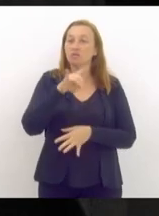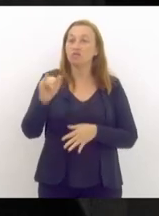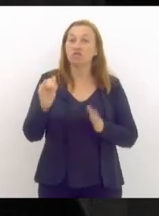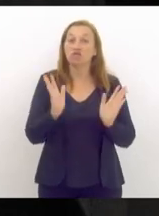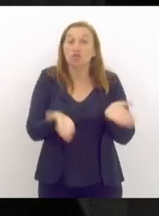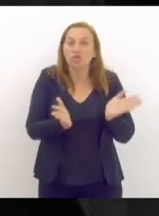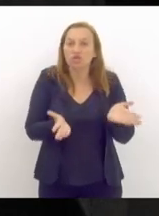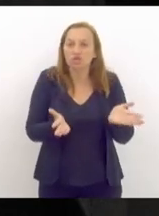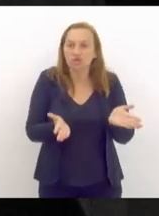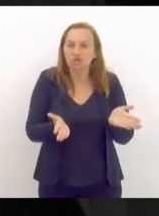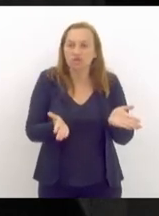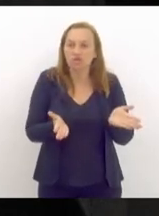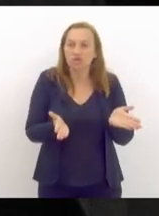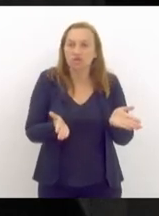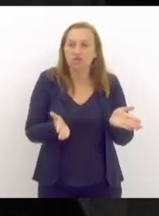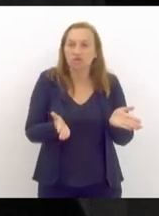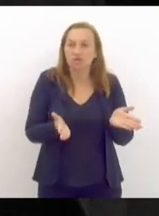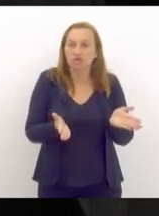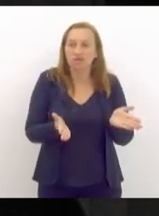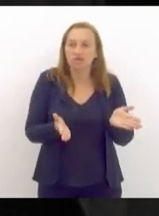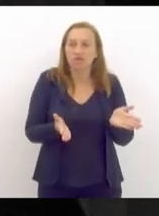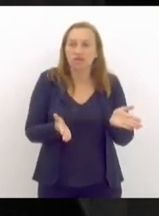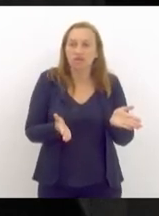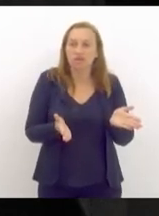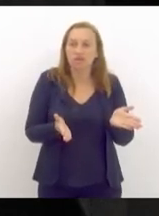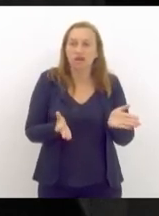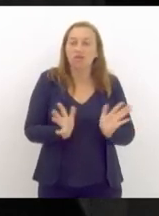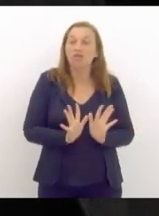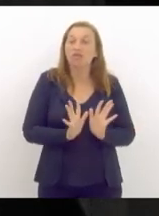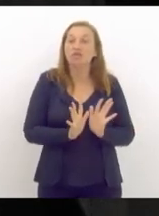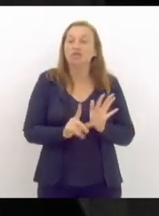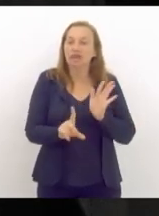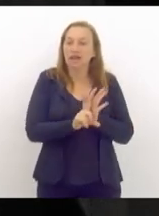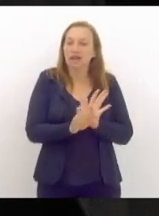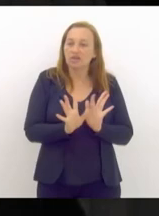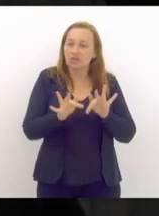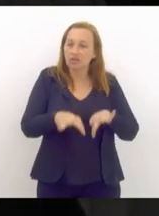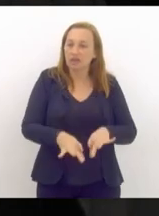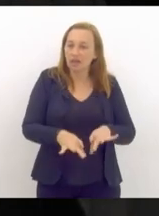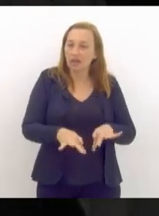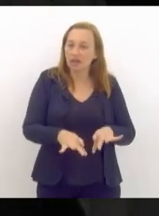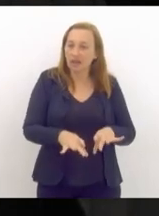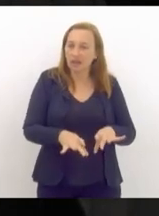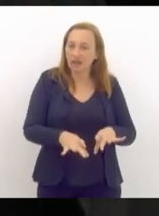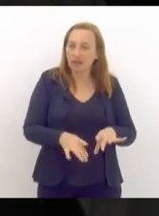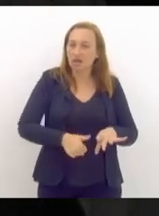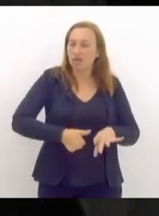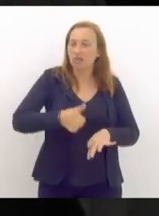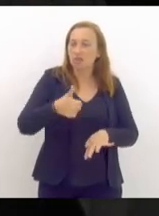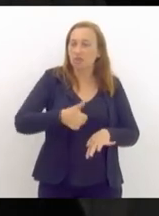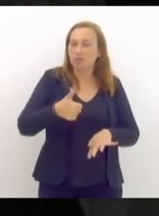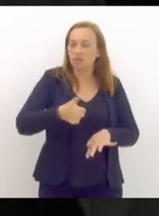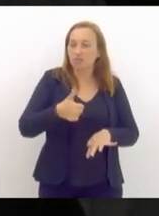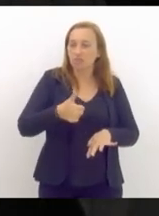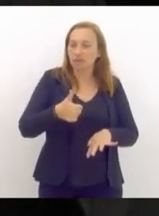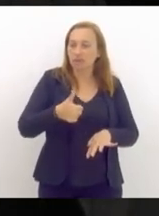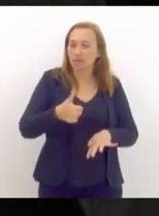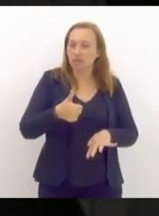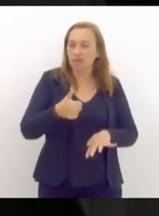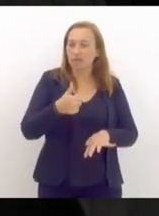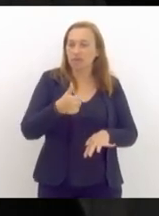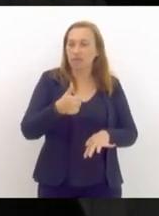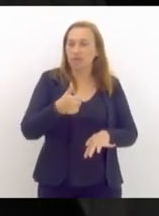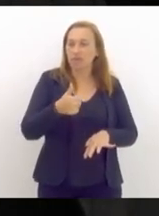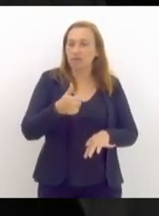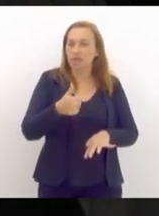hoje, que na lei está escrito ao terminar o primeiro bimestre de cada ano. Então, o